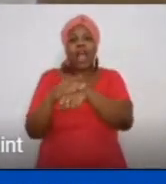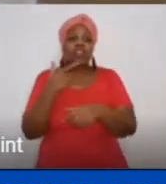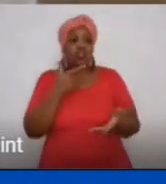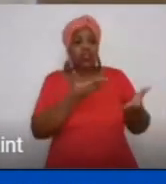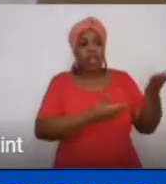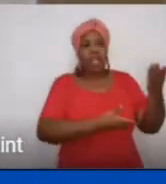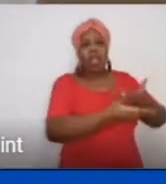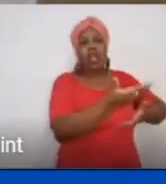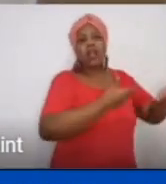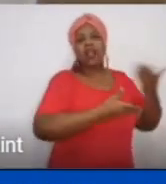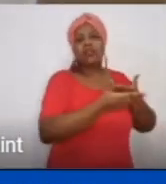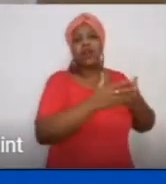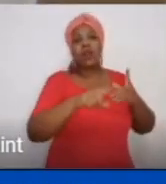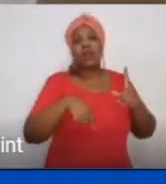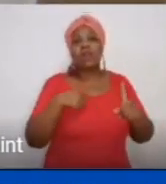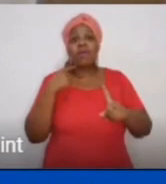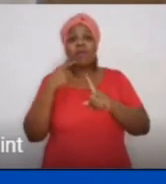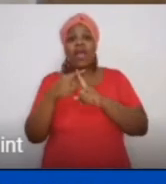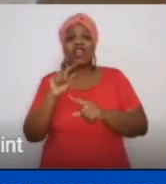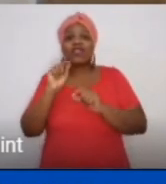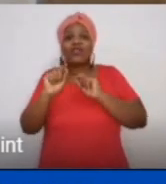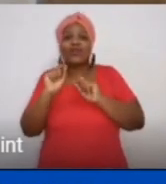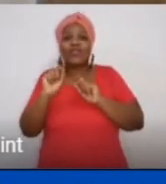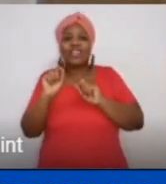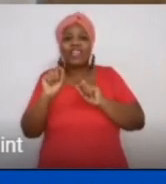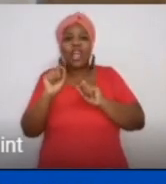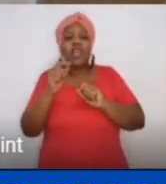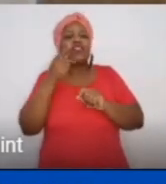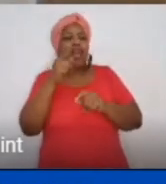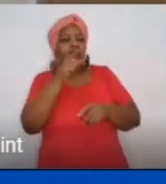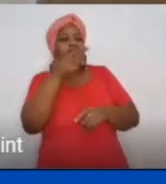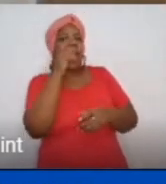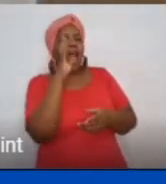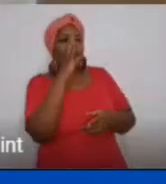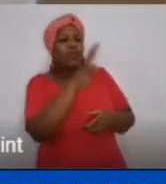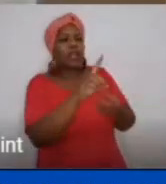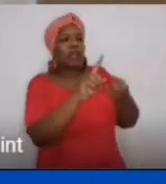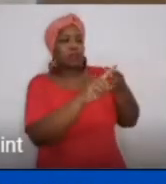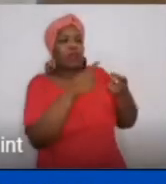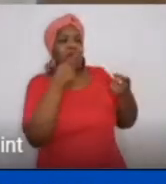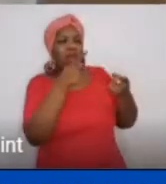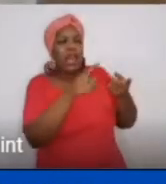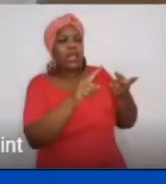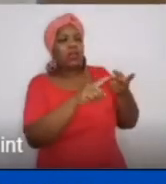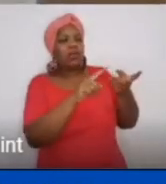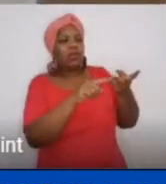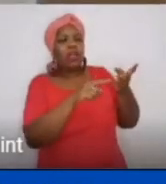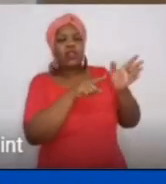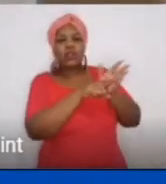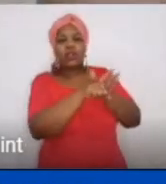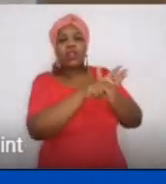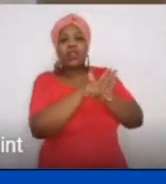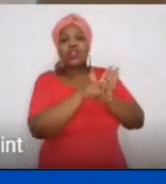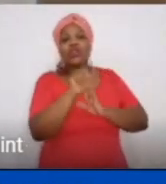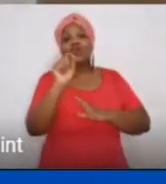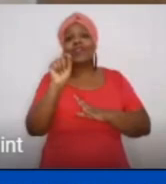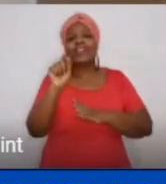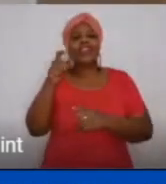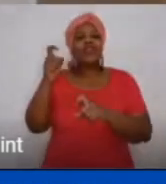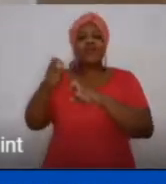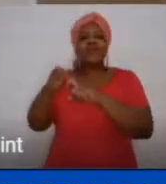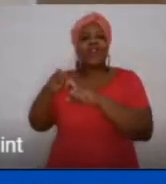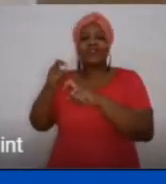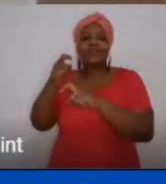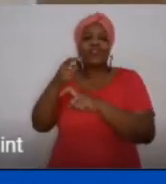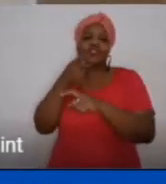relações muito mais de forma diagnóstica, mesmo a despeito, né, das relações médico-hospitalares.